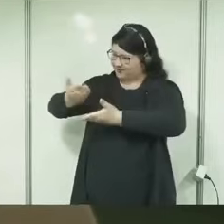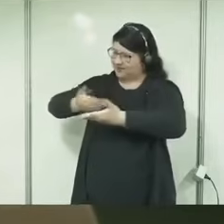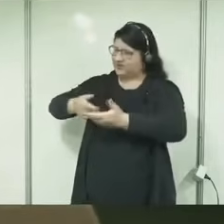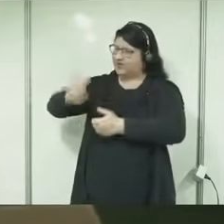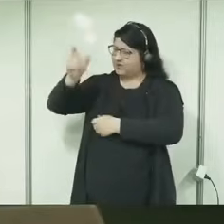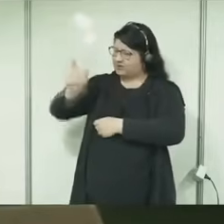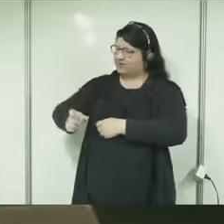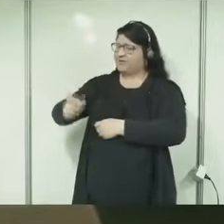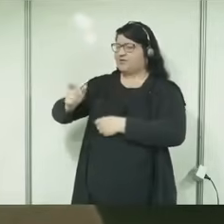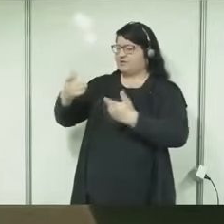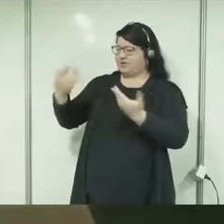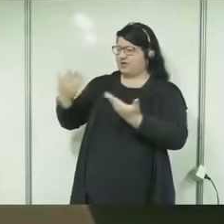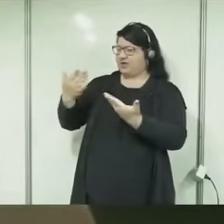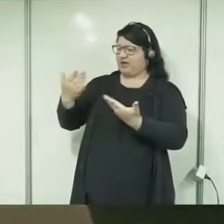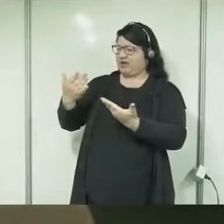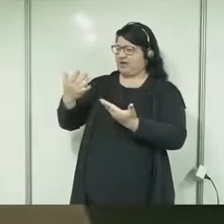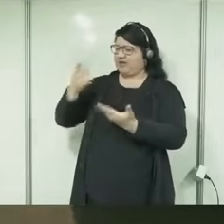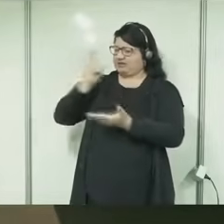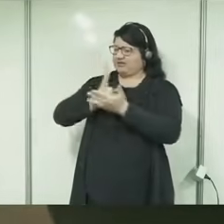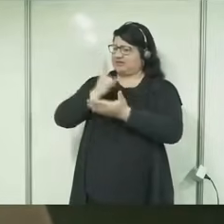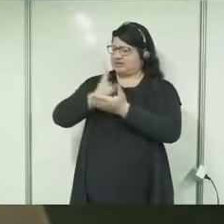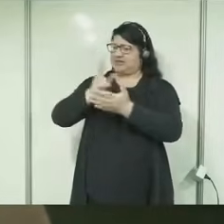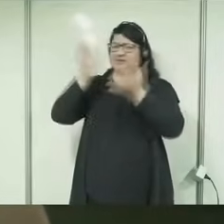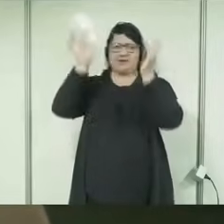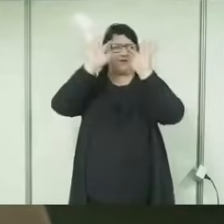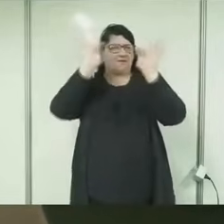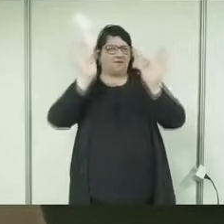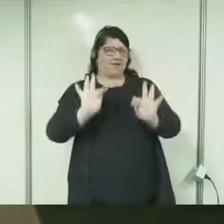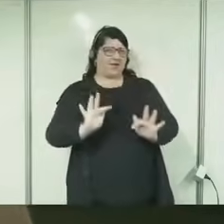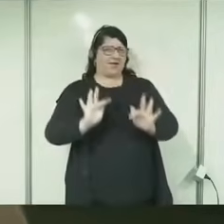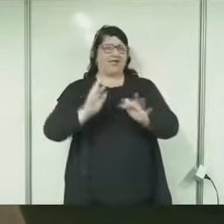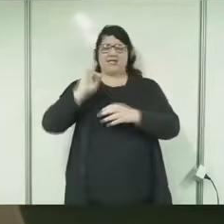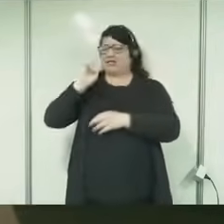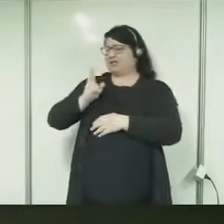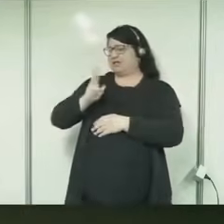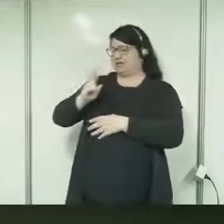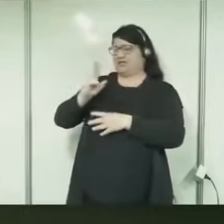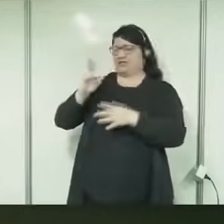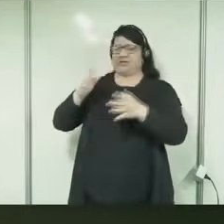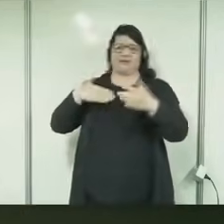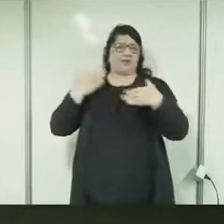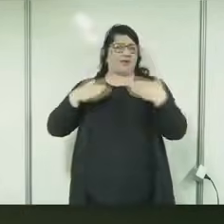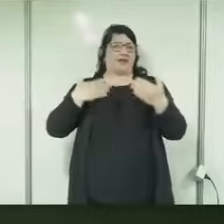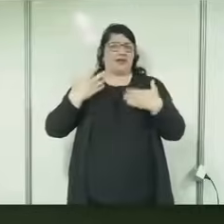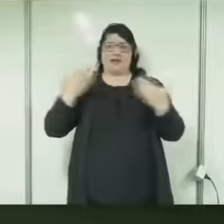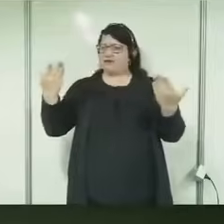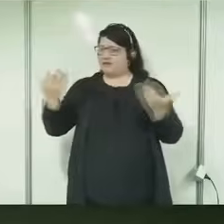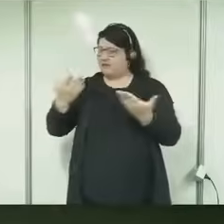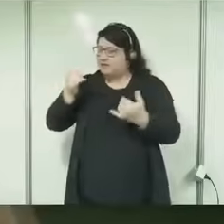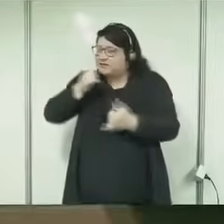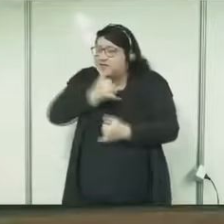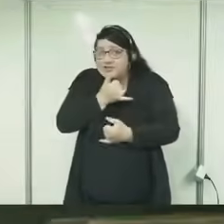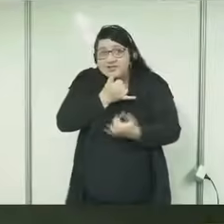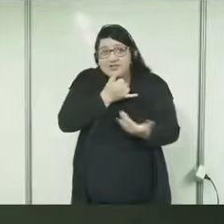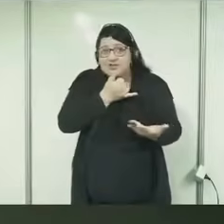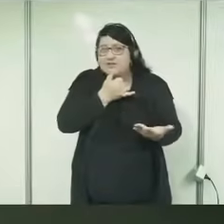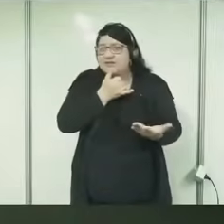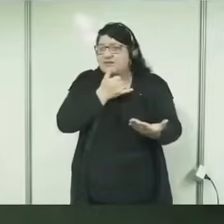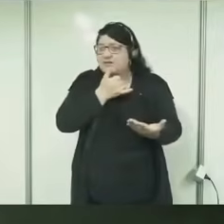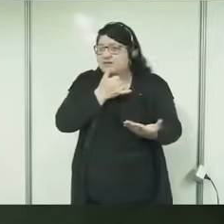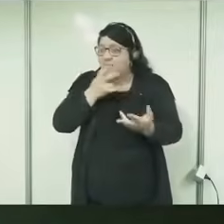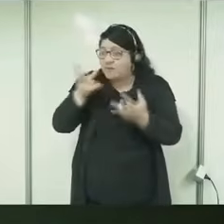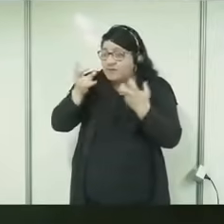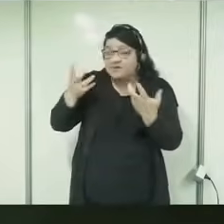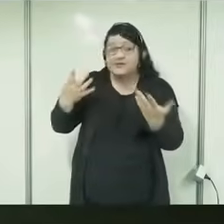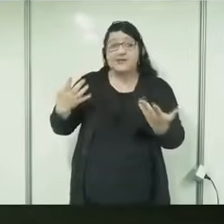isso, volte a perceber o sol que nasce, volte a perceber a força da vida. Isso nós